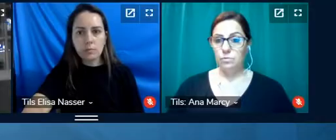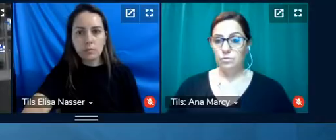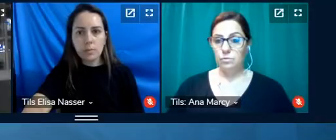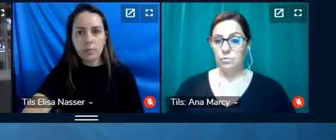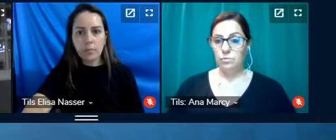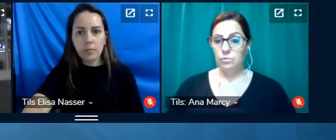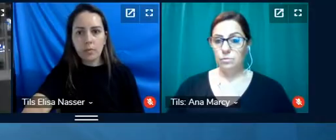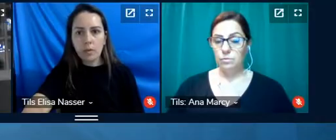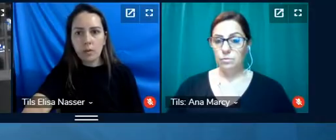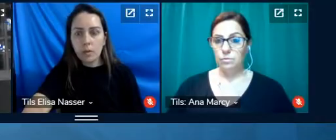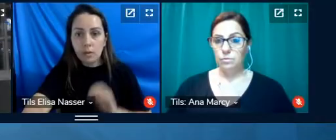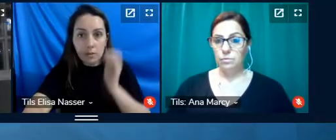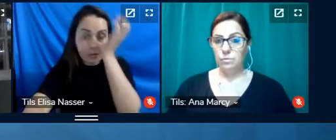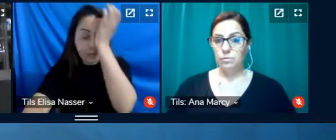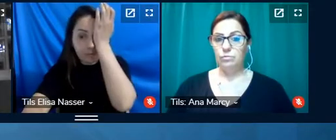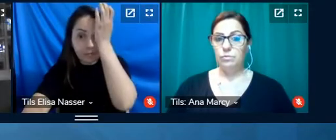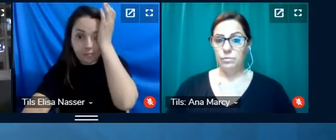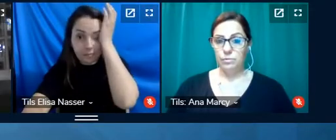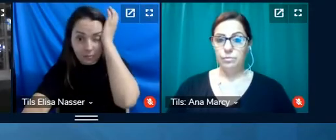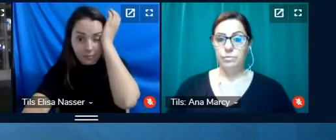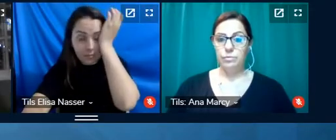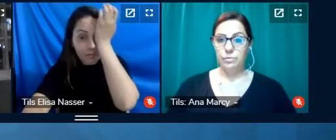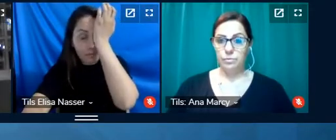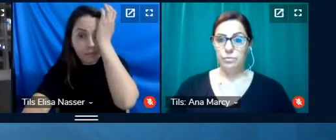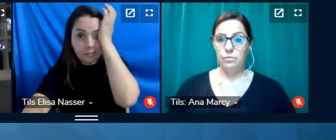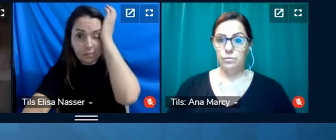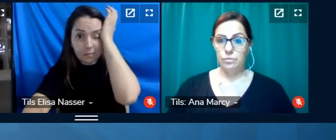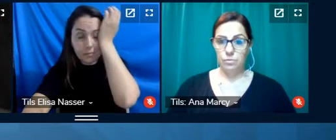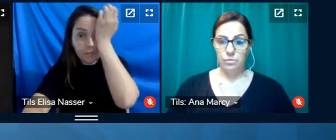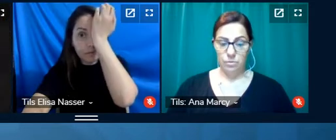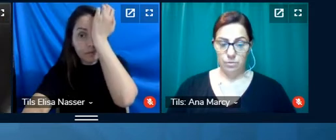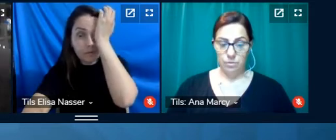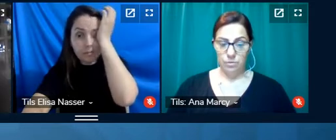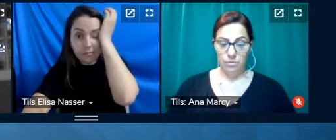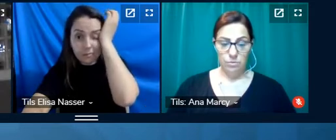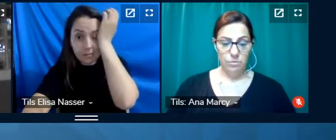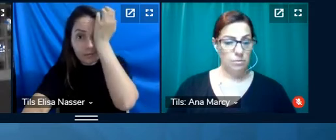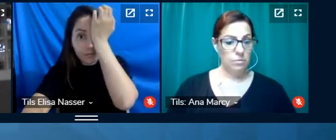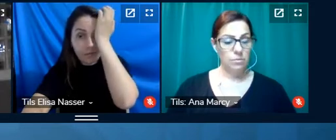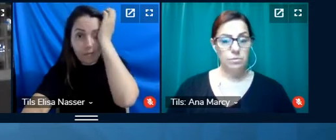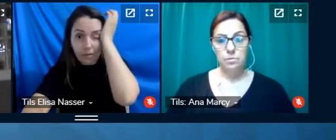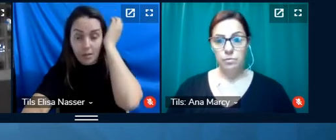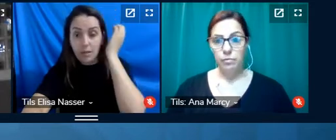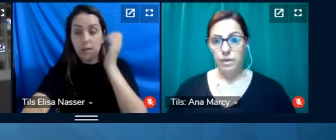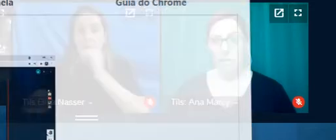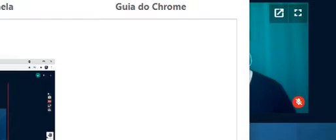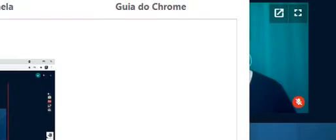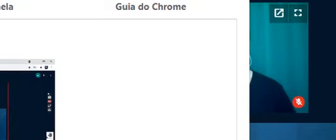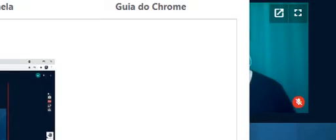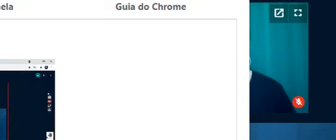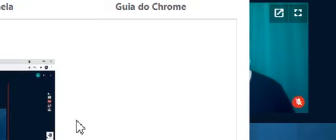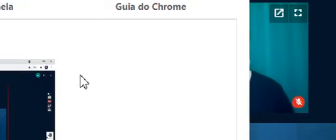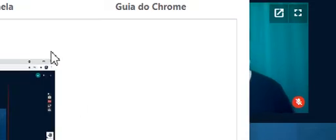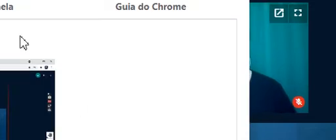Acho que é a conexão. Minha conexão tá ruim. Vamos tentar de novo.